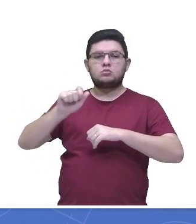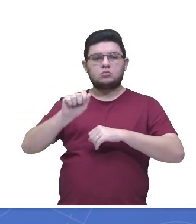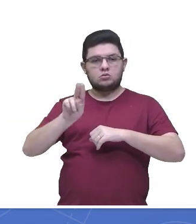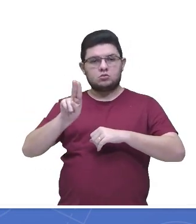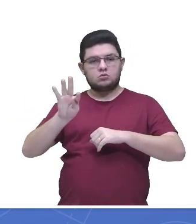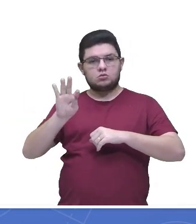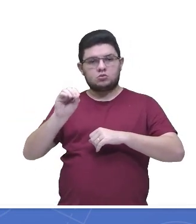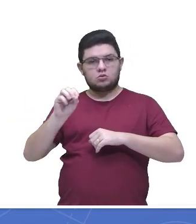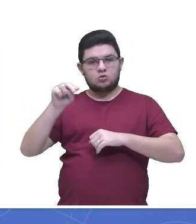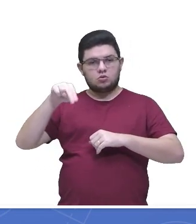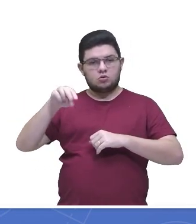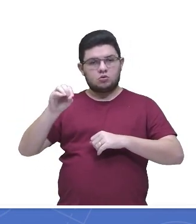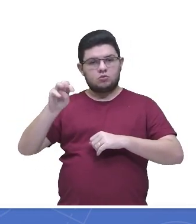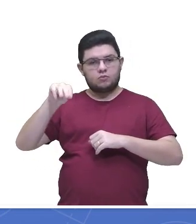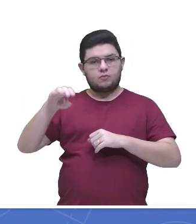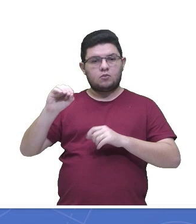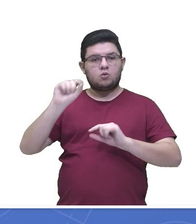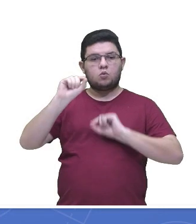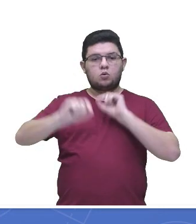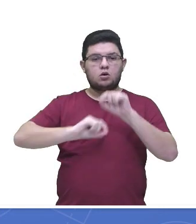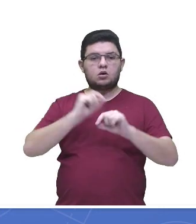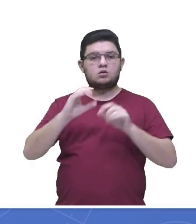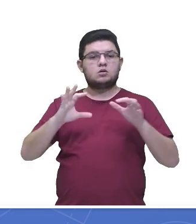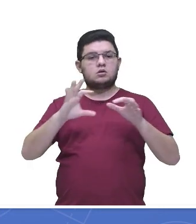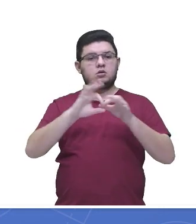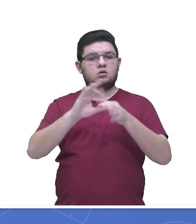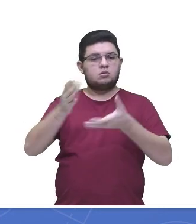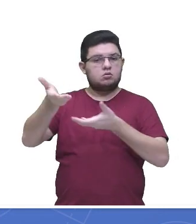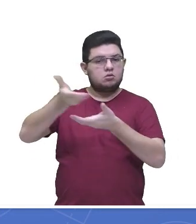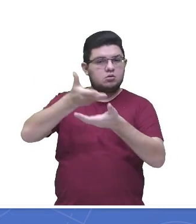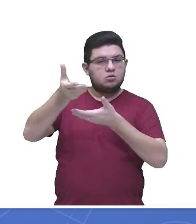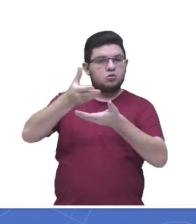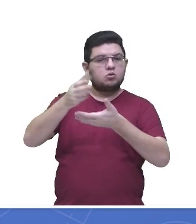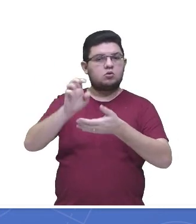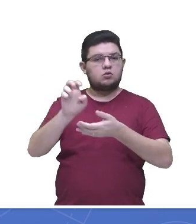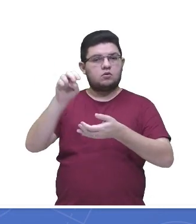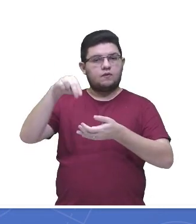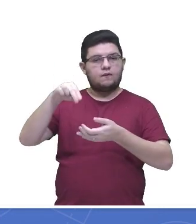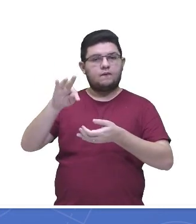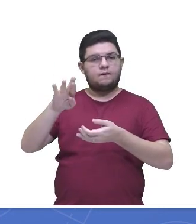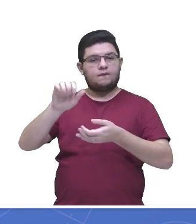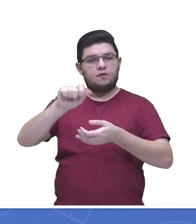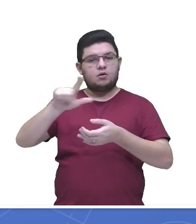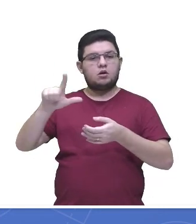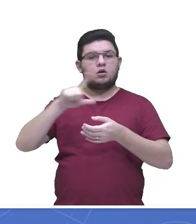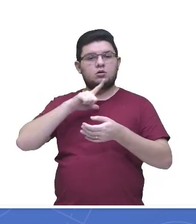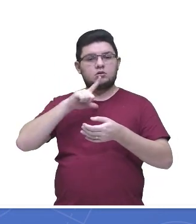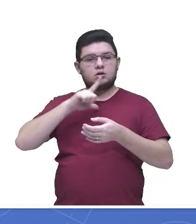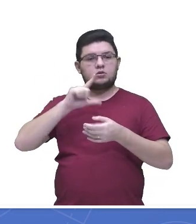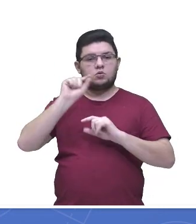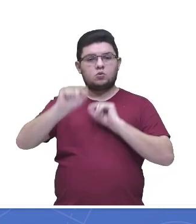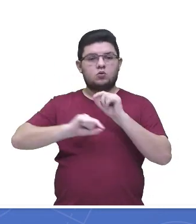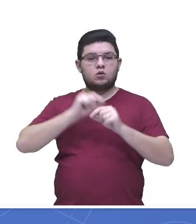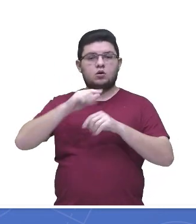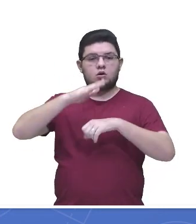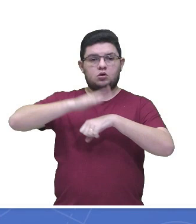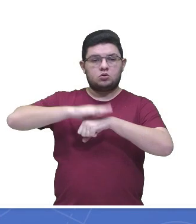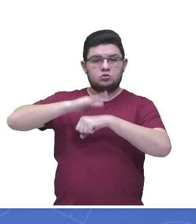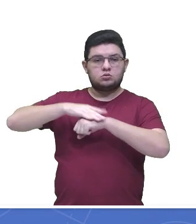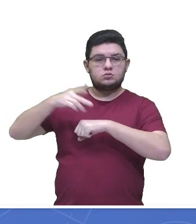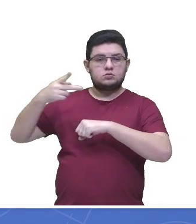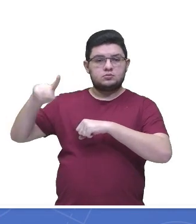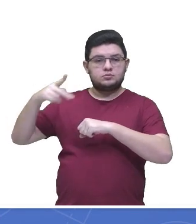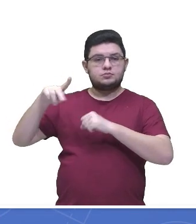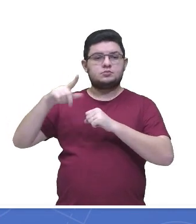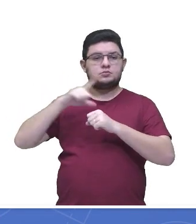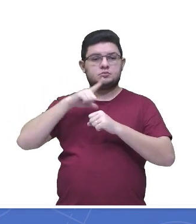Ele atua de modo integrado com o sistema nervoso central e apresenta duas subdivisões. O sistema nervoso